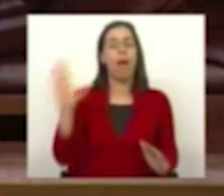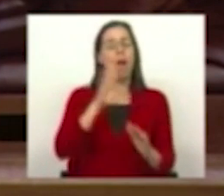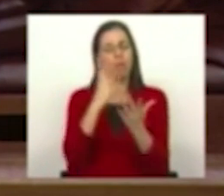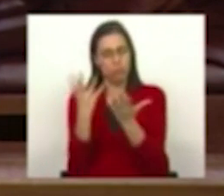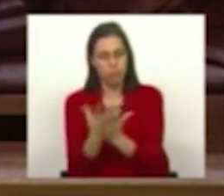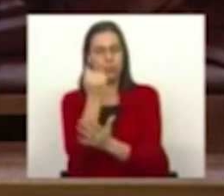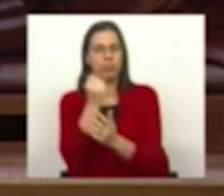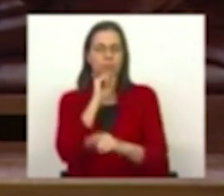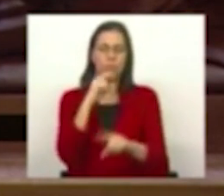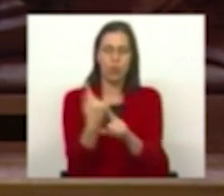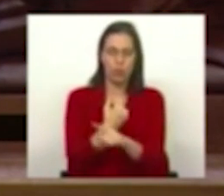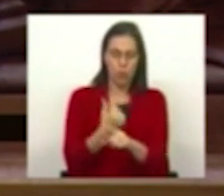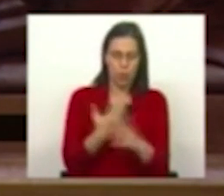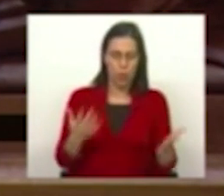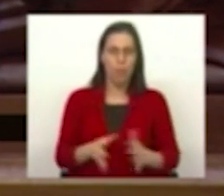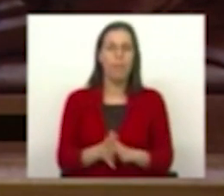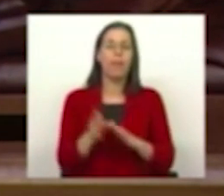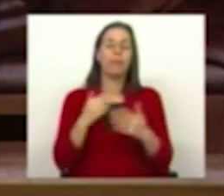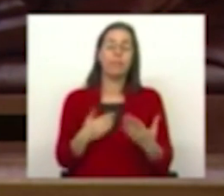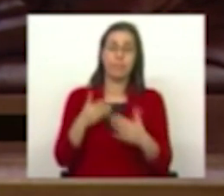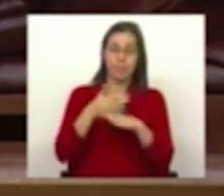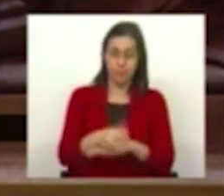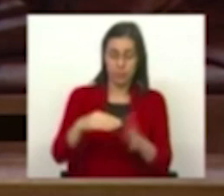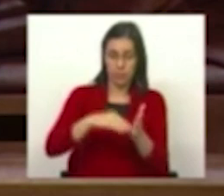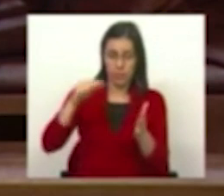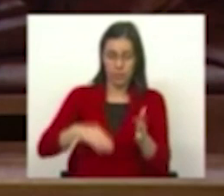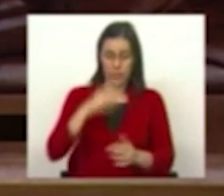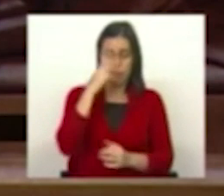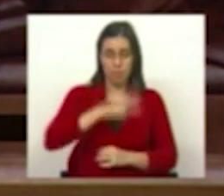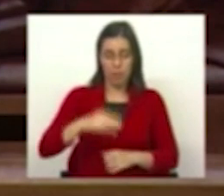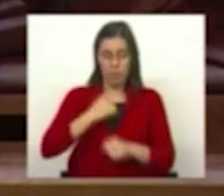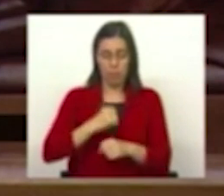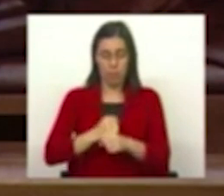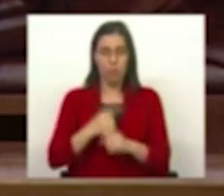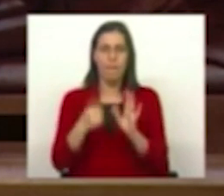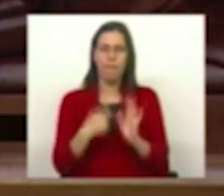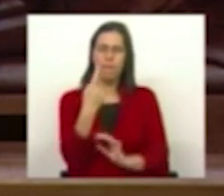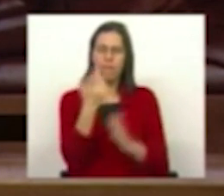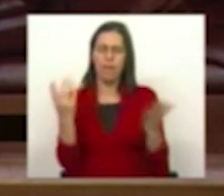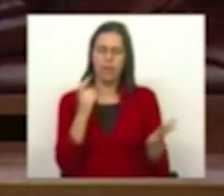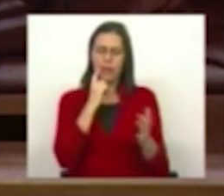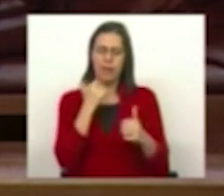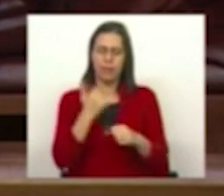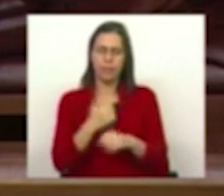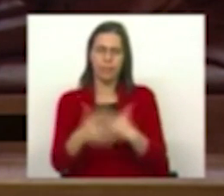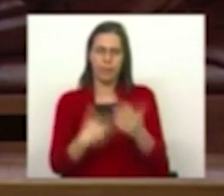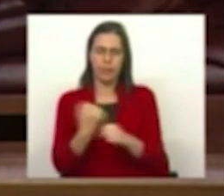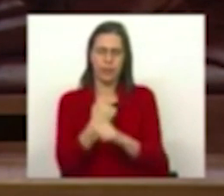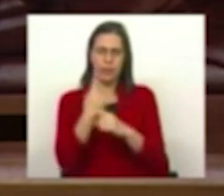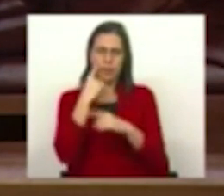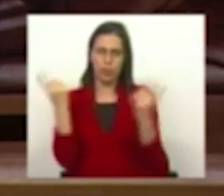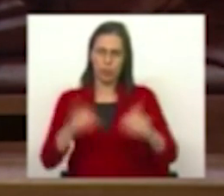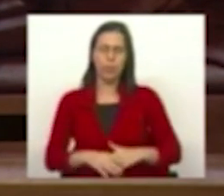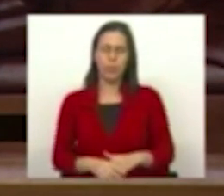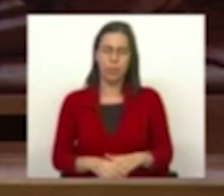a recuperação do poder de compra. Interviremos pela contratação de milhares de trabalhadores que fazem falta ao bom funcionamento dos serviços